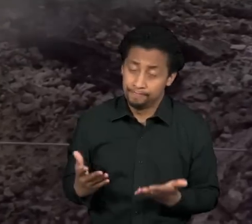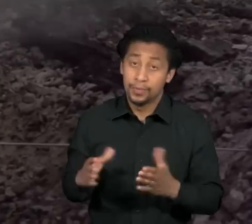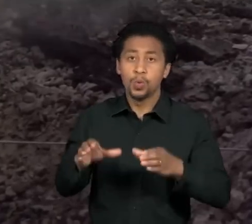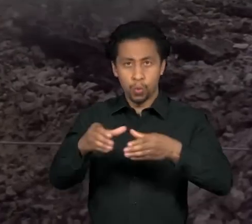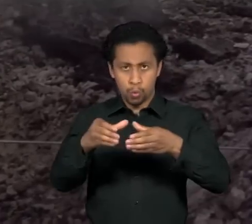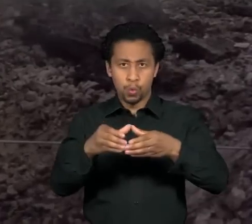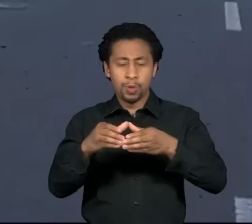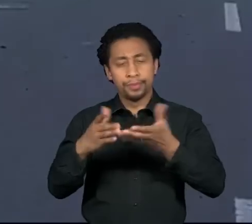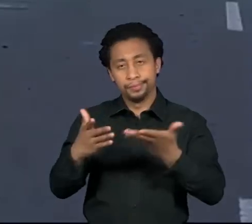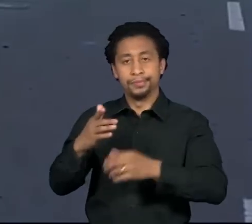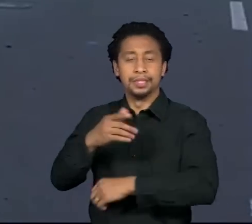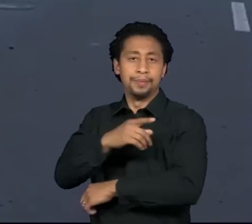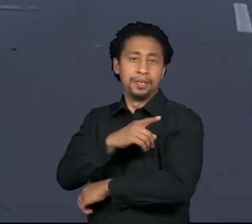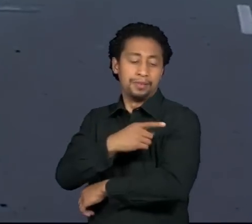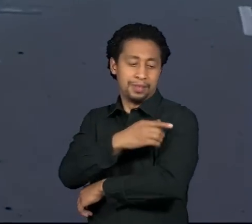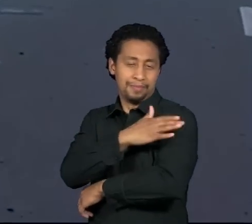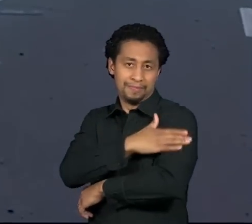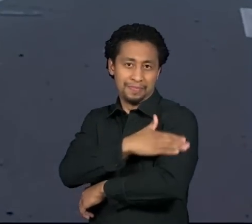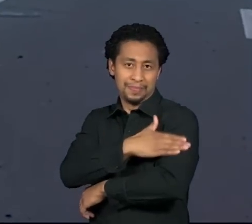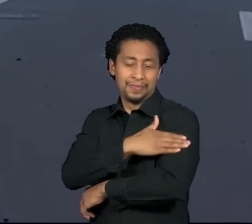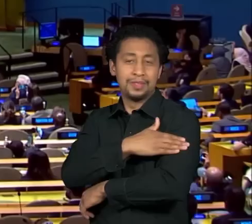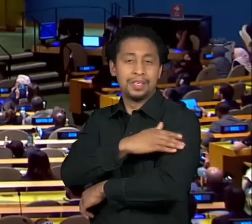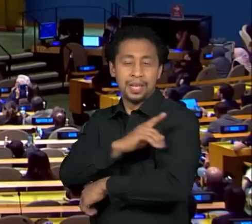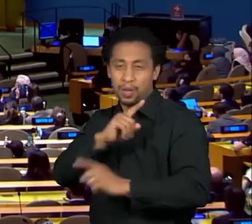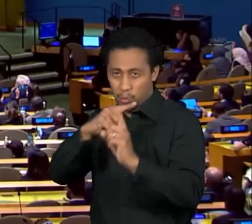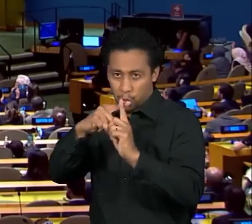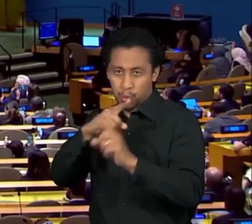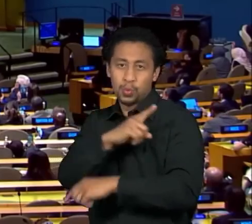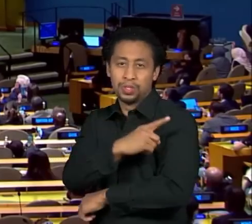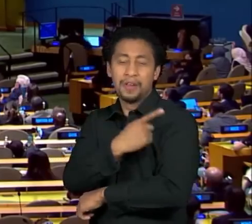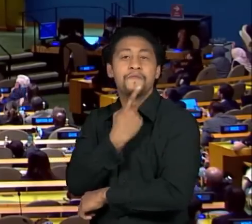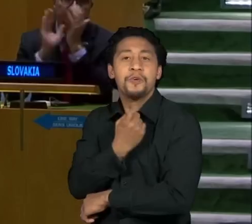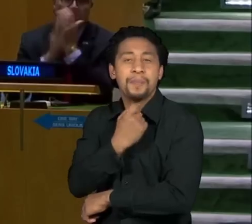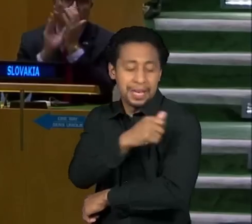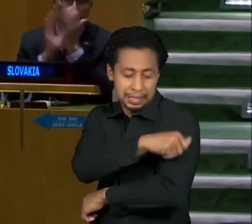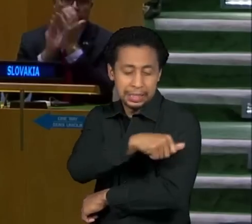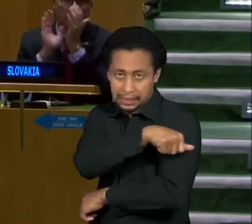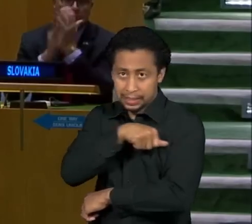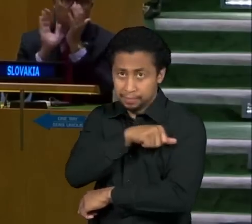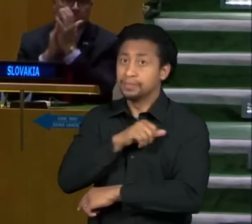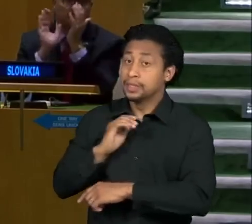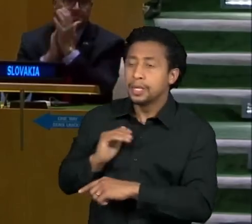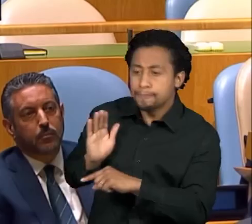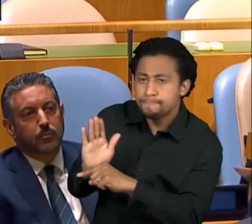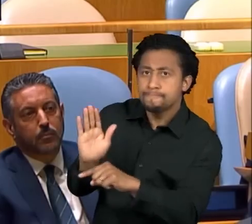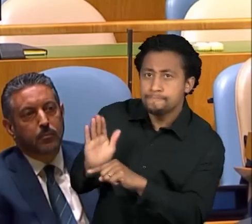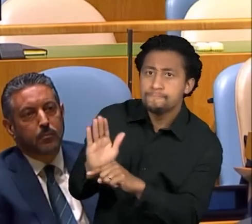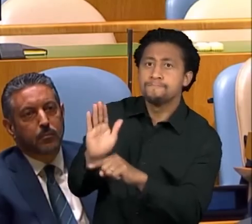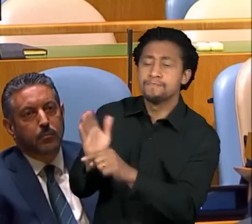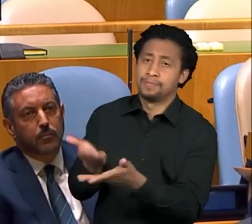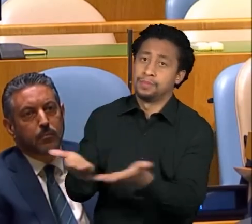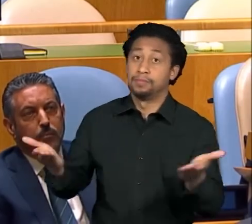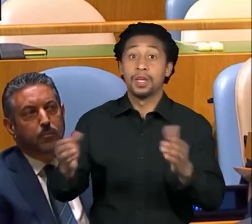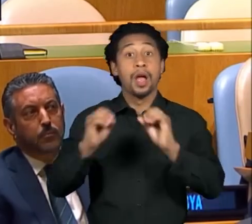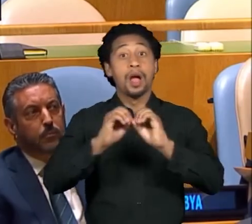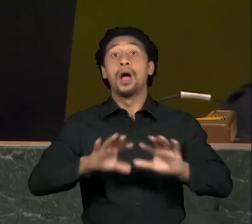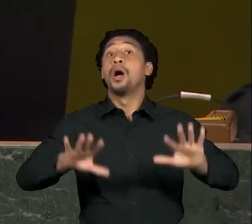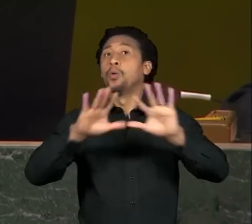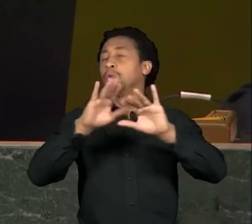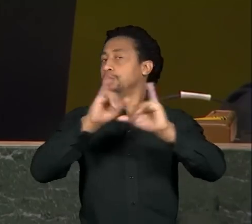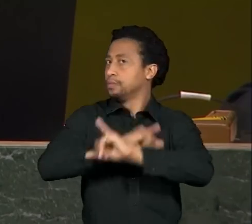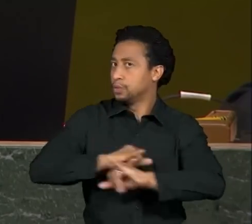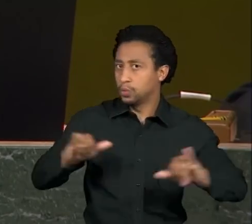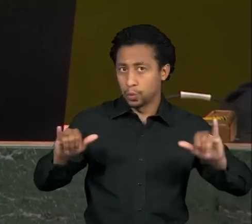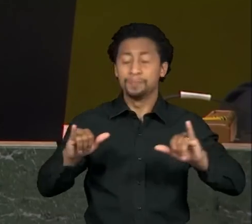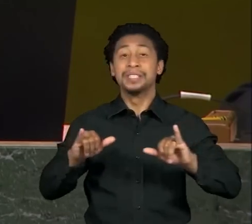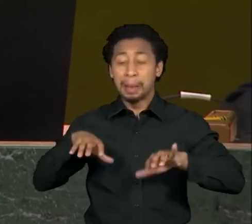o atendimento na Ucrânia por conta do risco para a equipe. A Assembleia da ONU considerou ilegal qualquer tentativa de anexação de